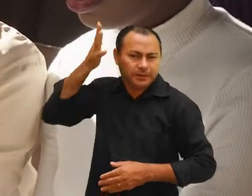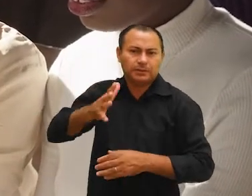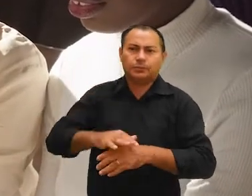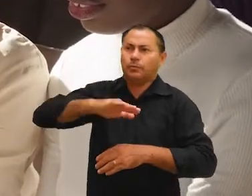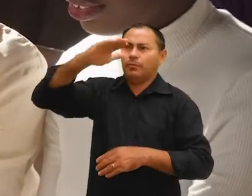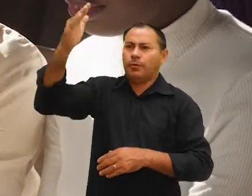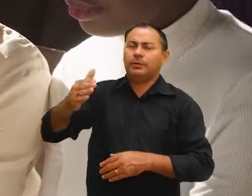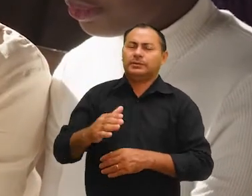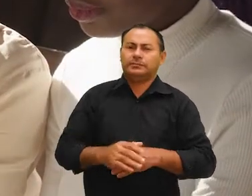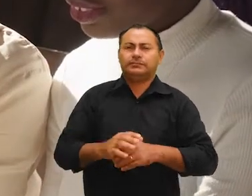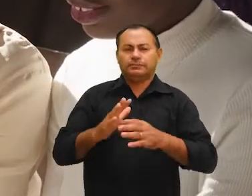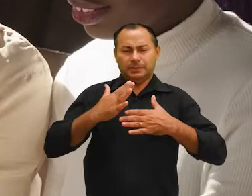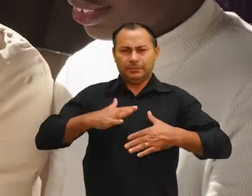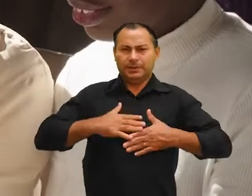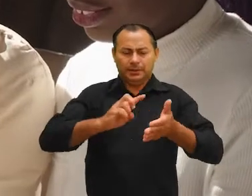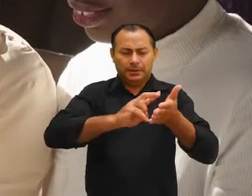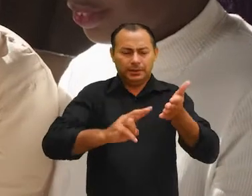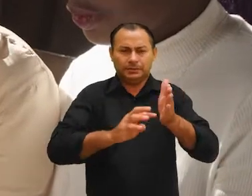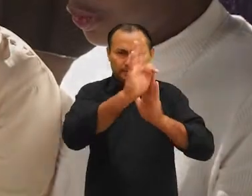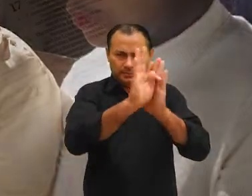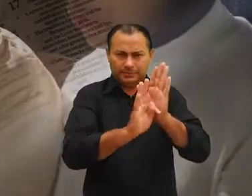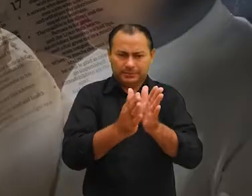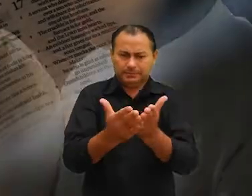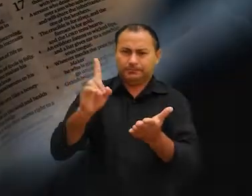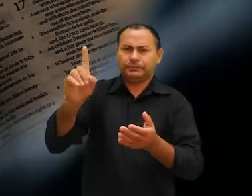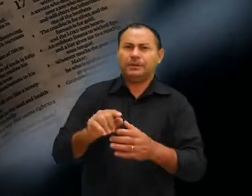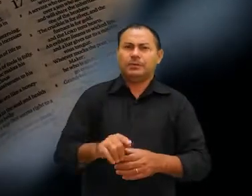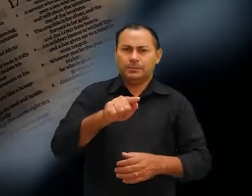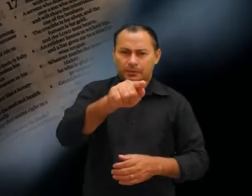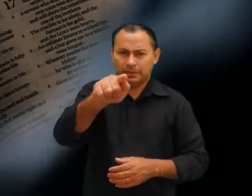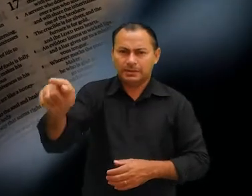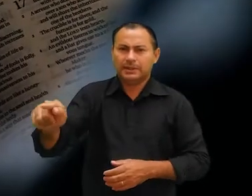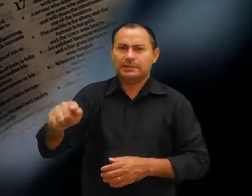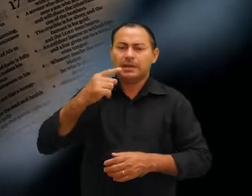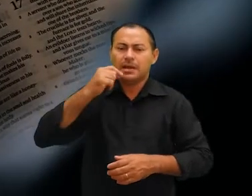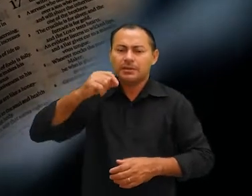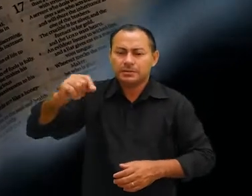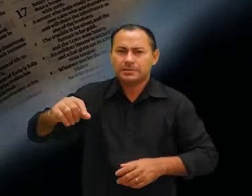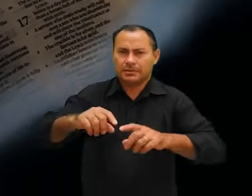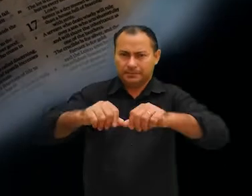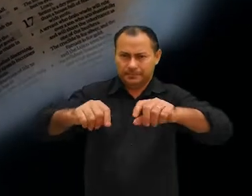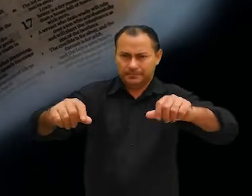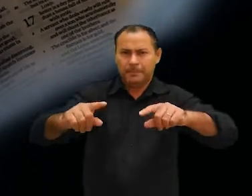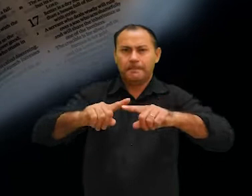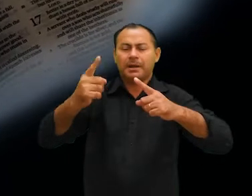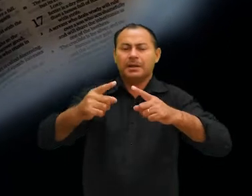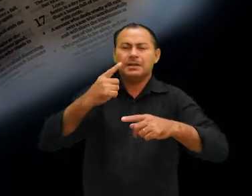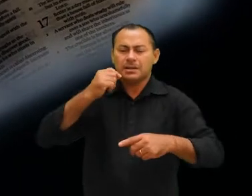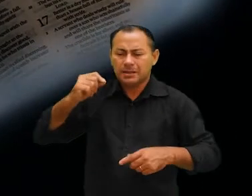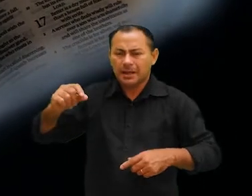do monte acomode-se e ligamos esse trecho bíblico vocês são o sal da terra